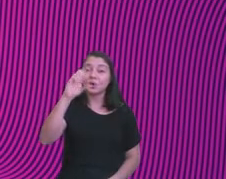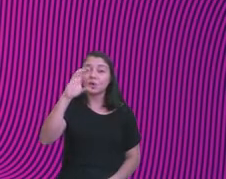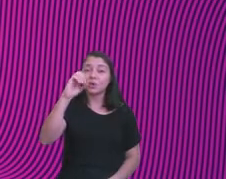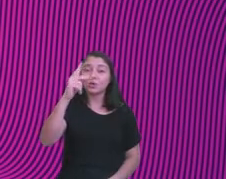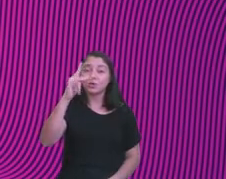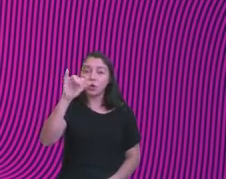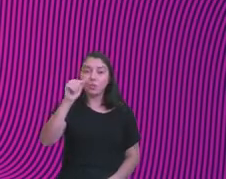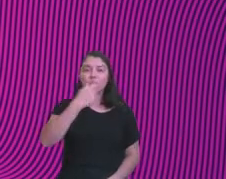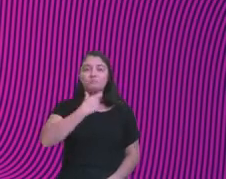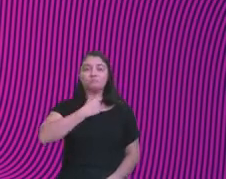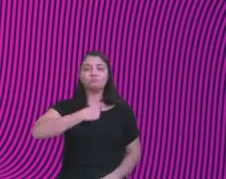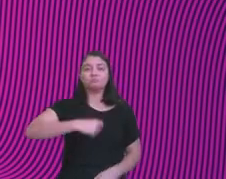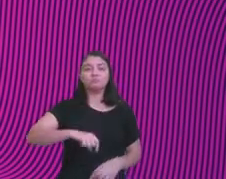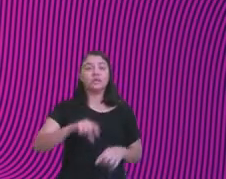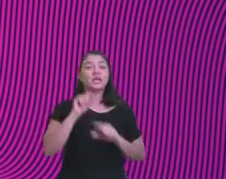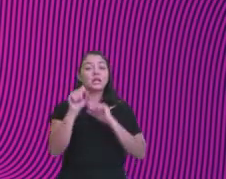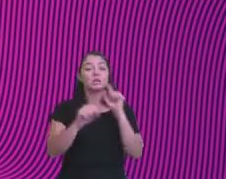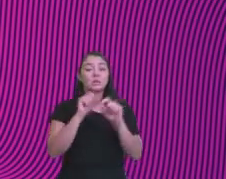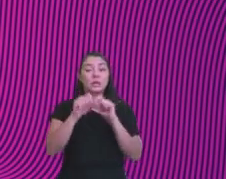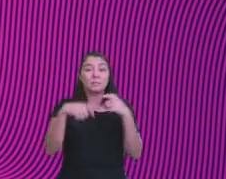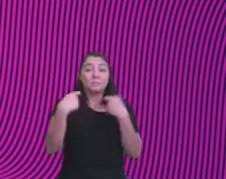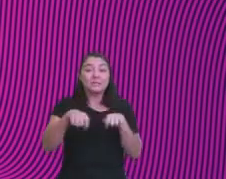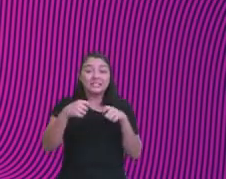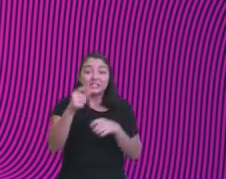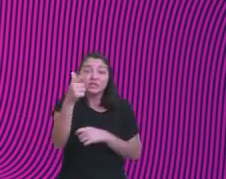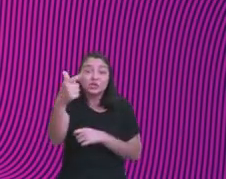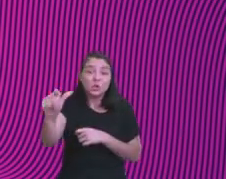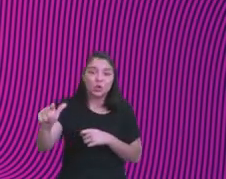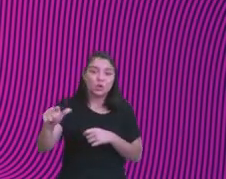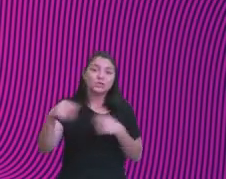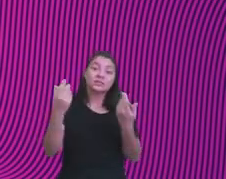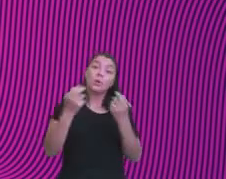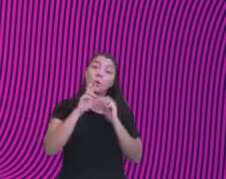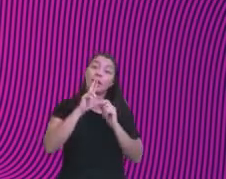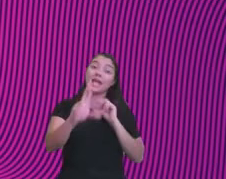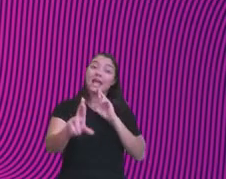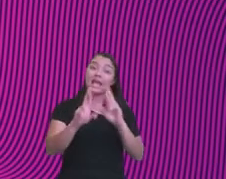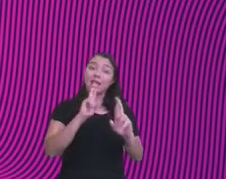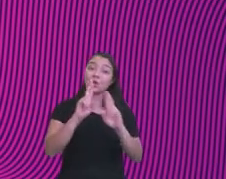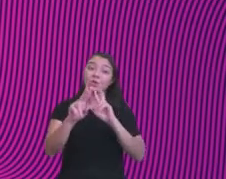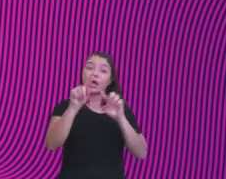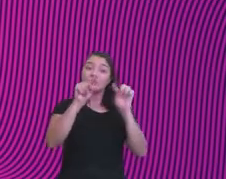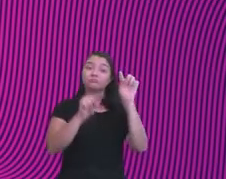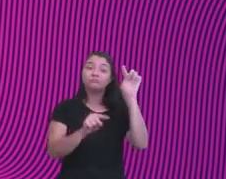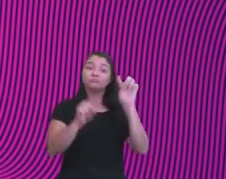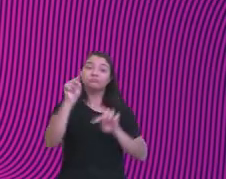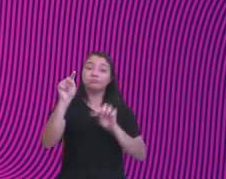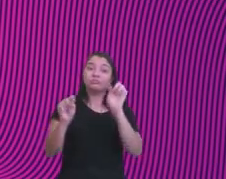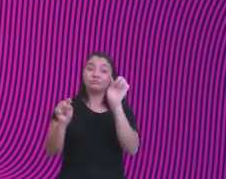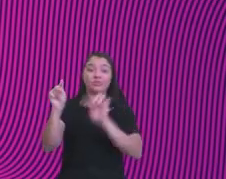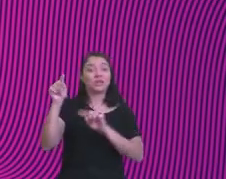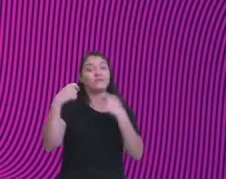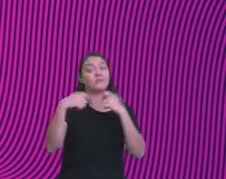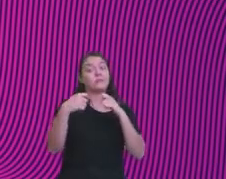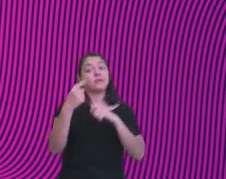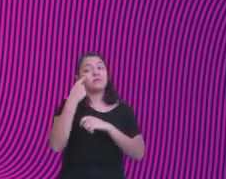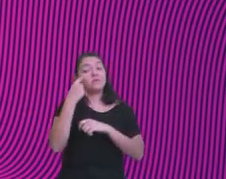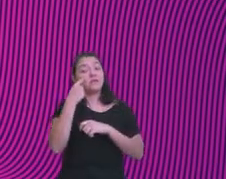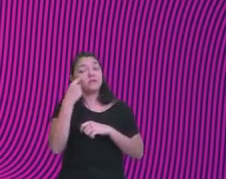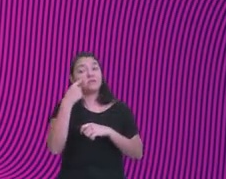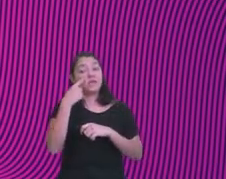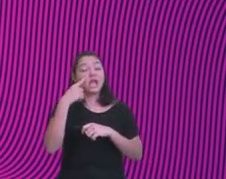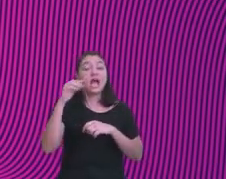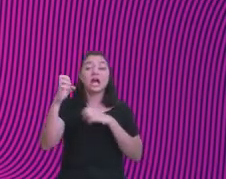são operadores dependentes, e os resultados variam muito de acordo com a experiência do profissional. Então, acho que esses são